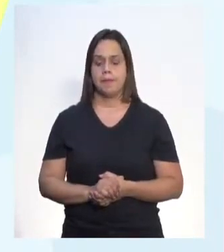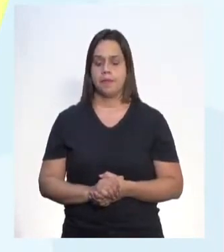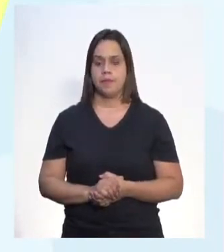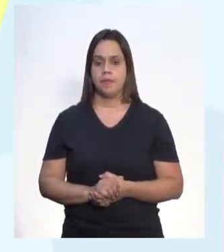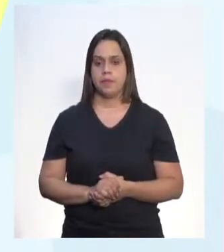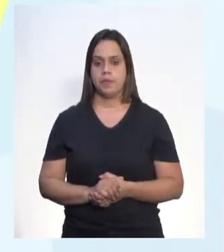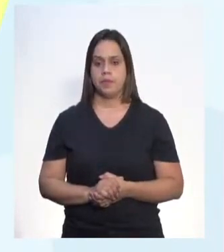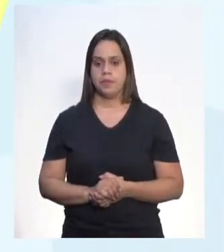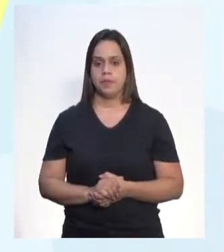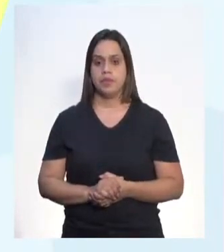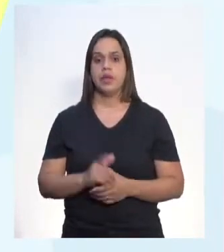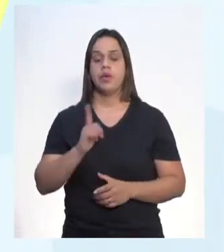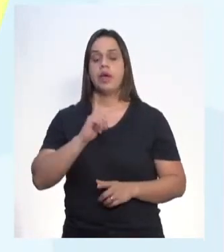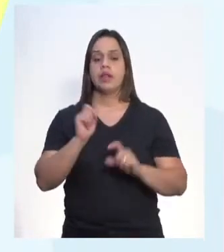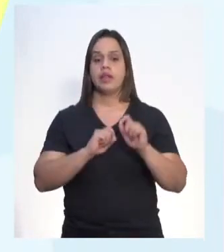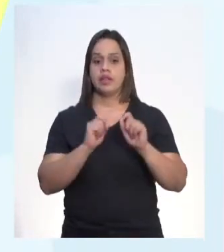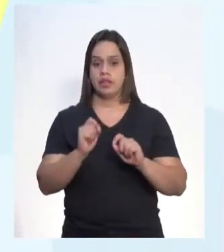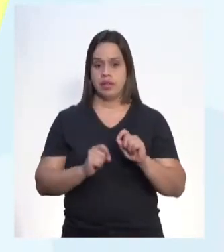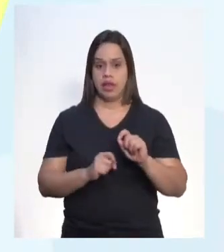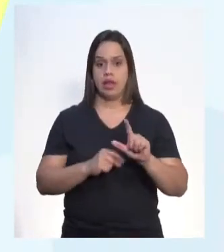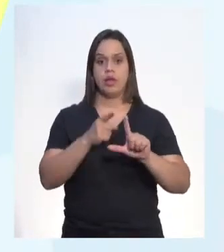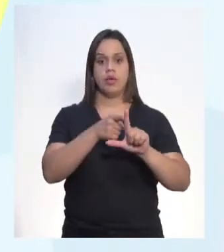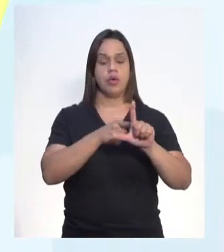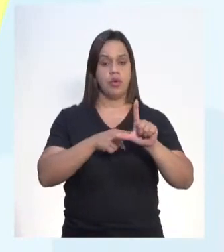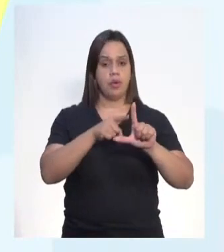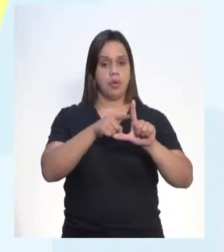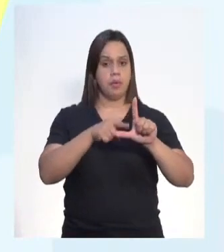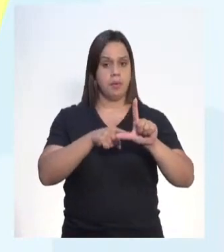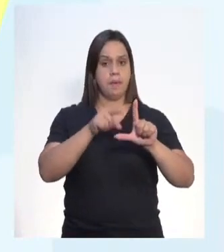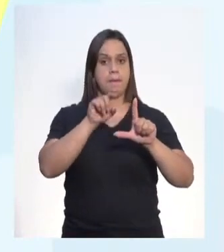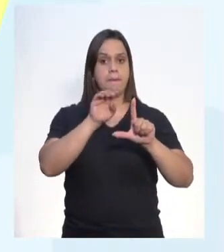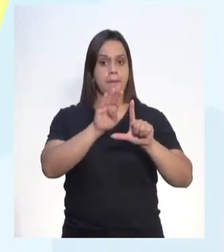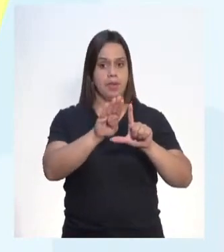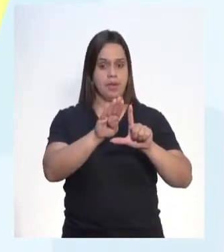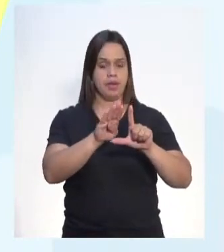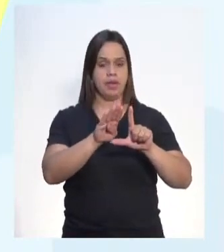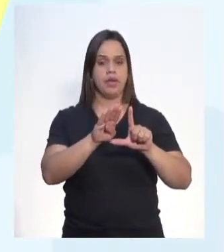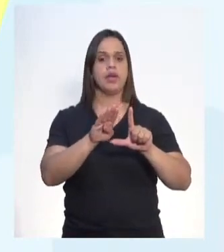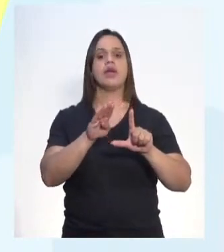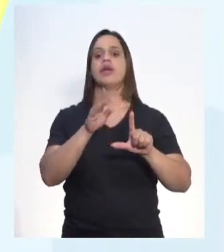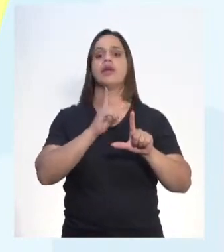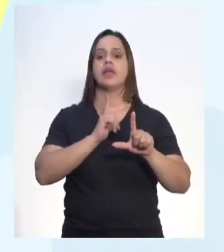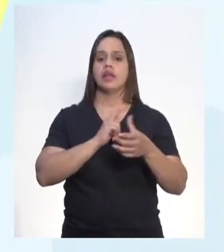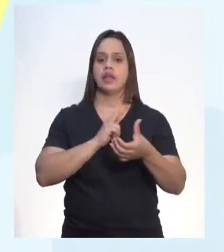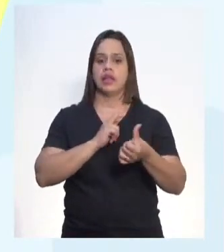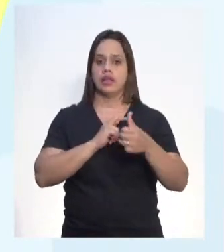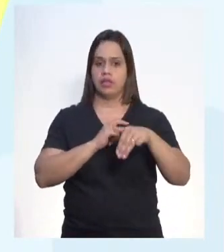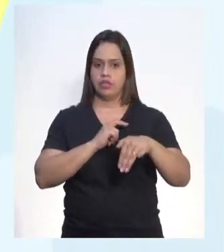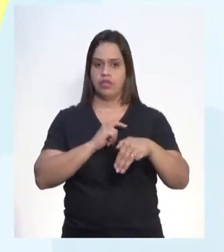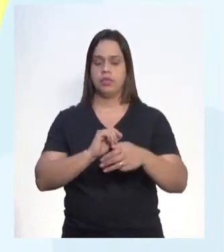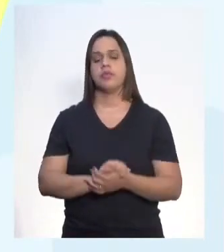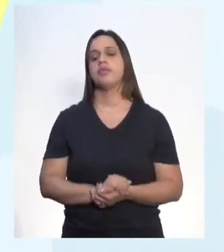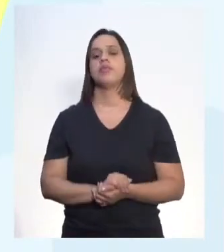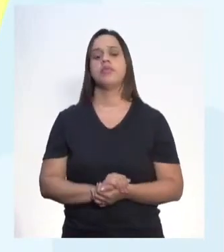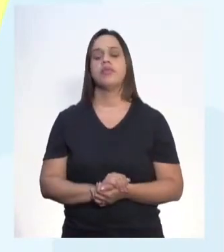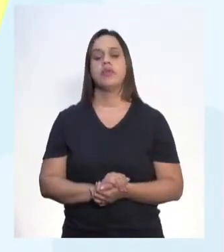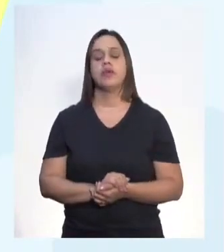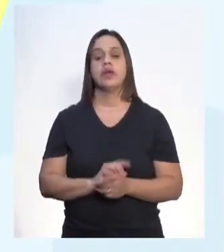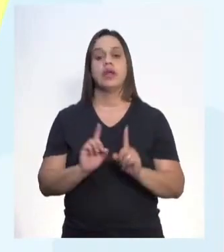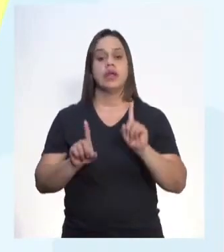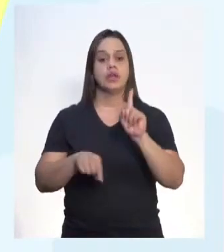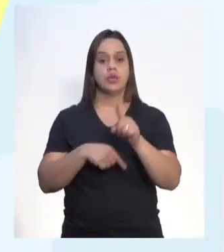o B, que é um quadrado lá dos 6 centímetros. E no